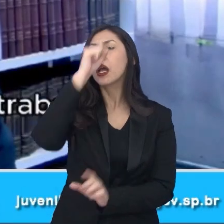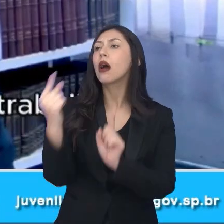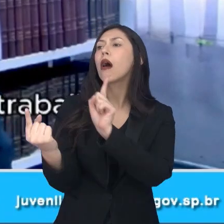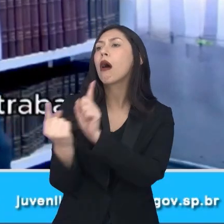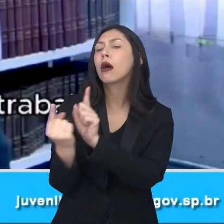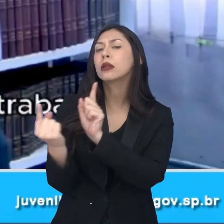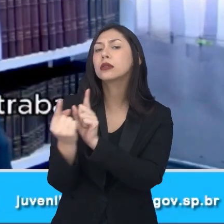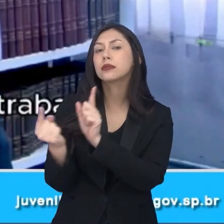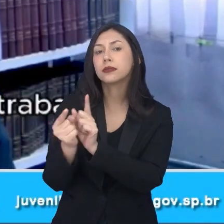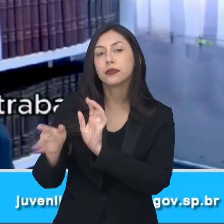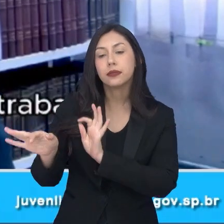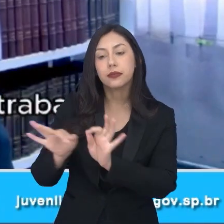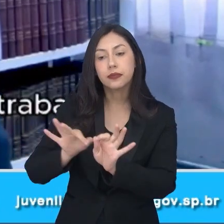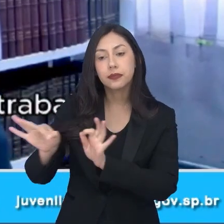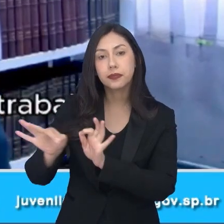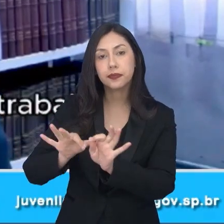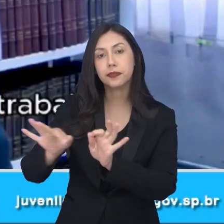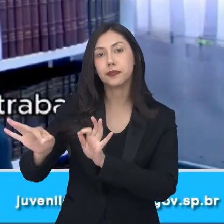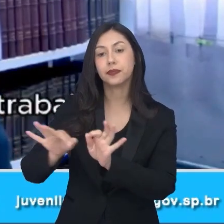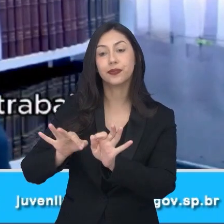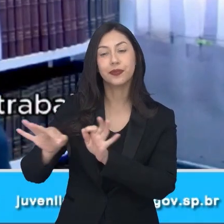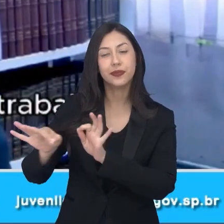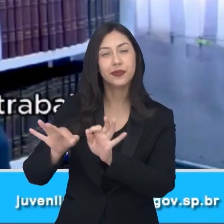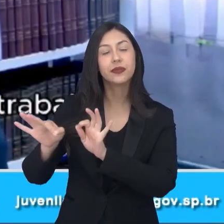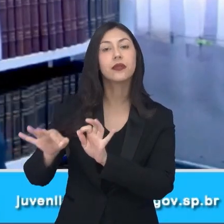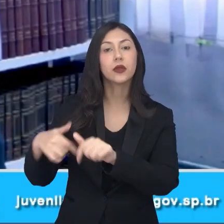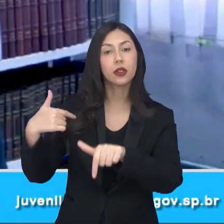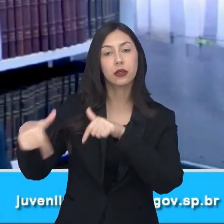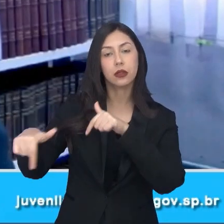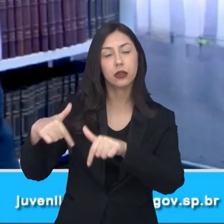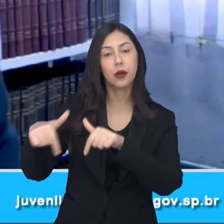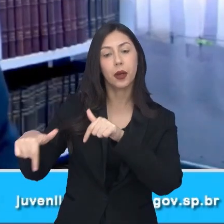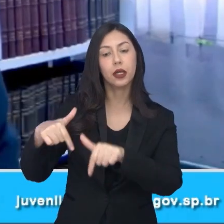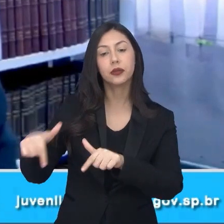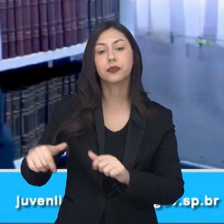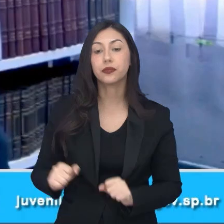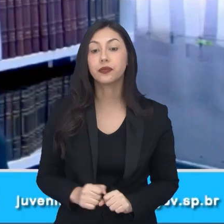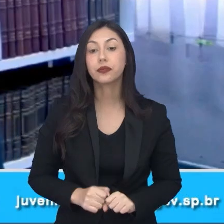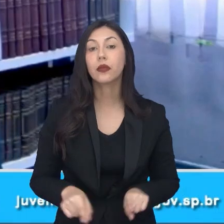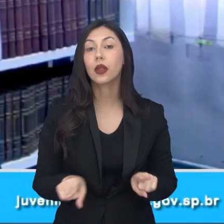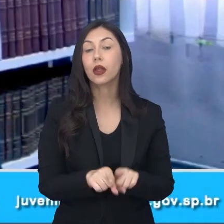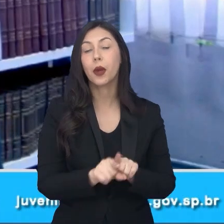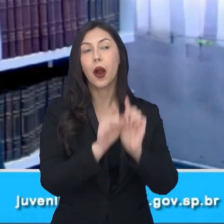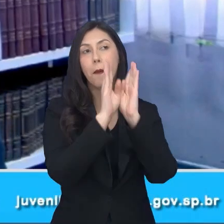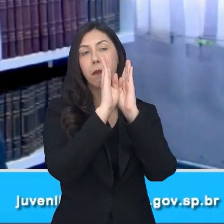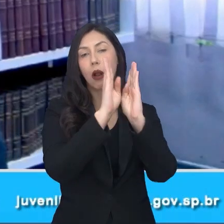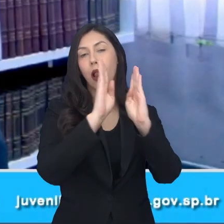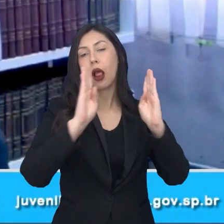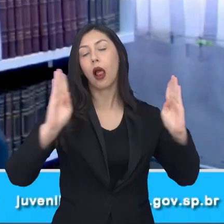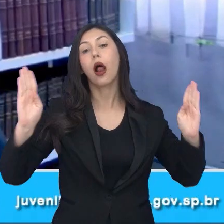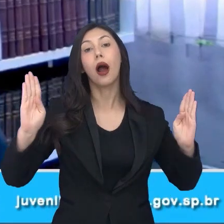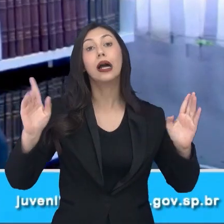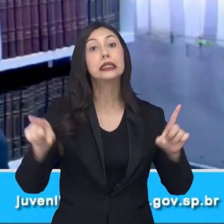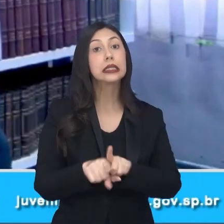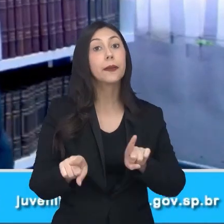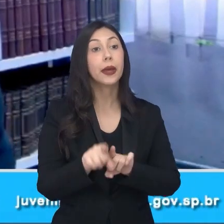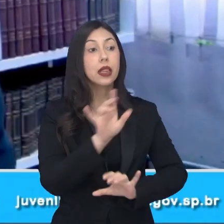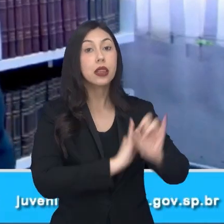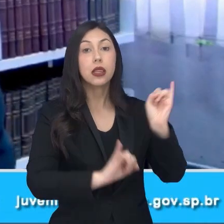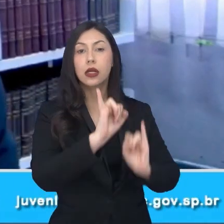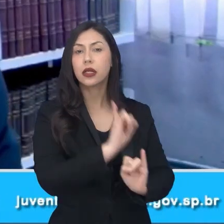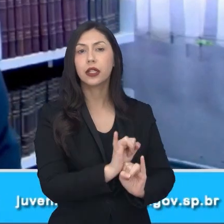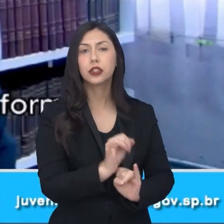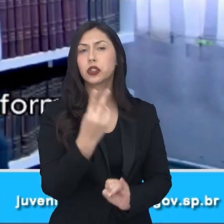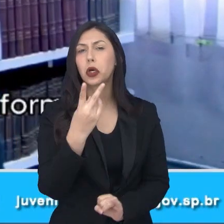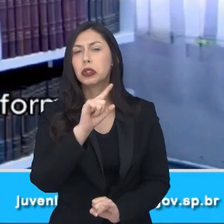se preparando praticamente para o mercado de trabalho. Temos a nossa biblioteca, principalmente a digital, com mais de 2 mil